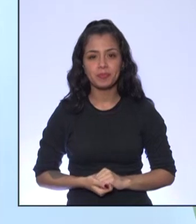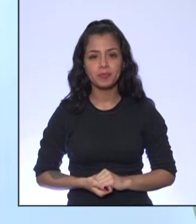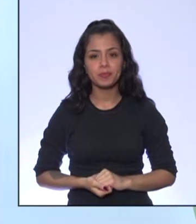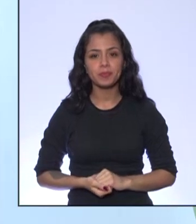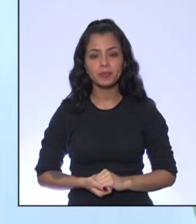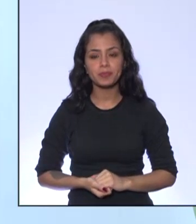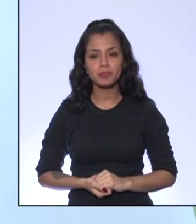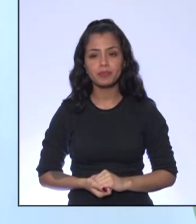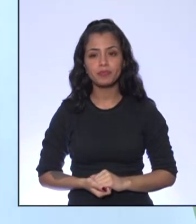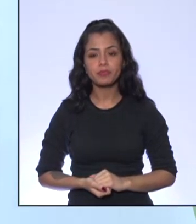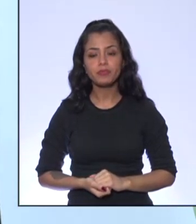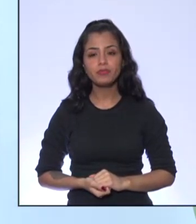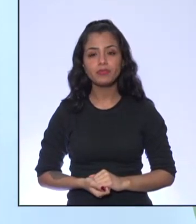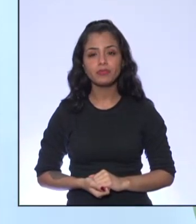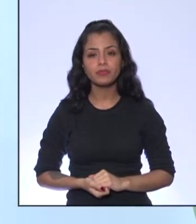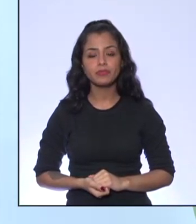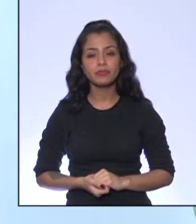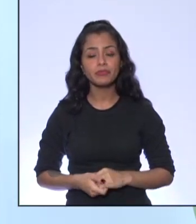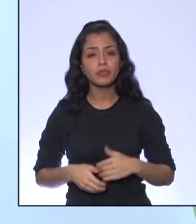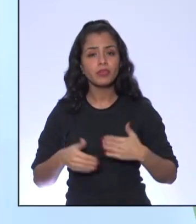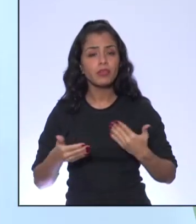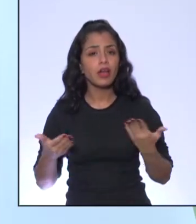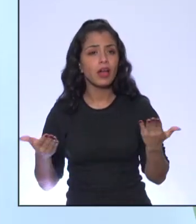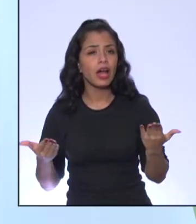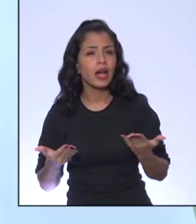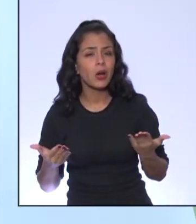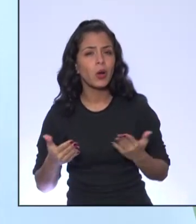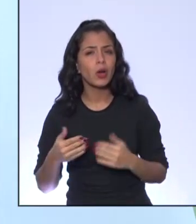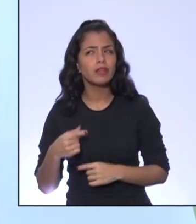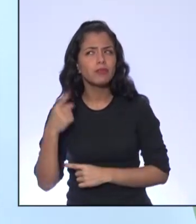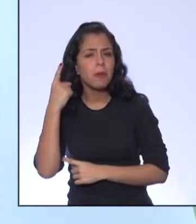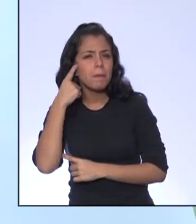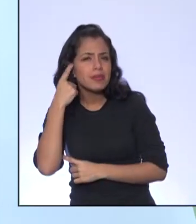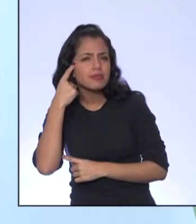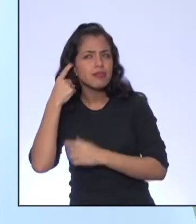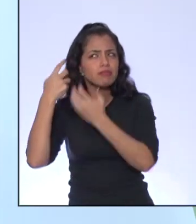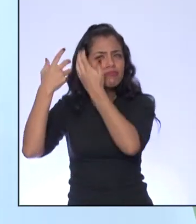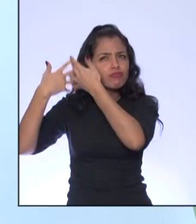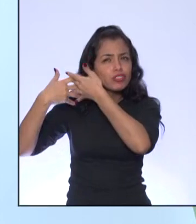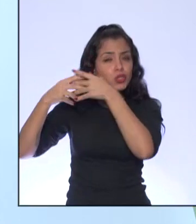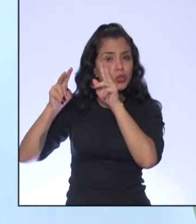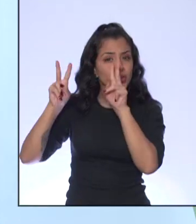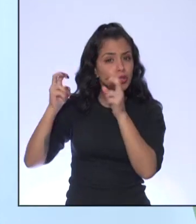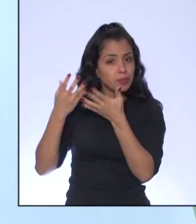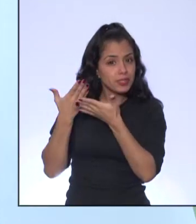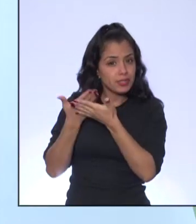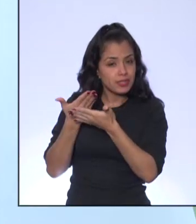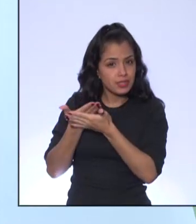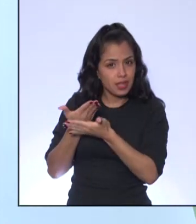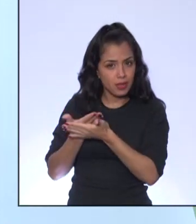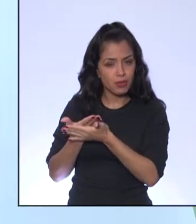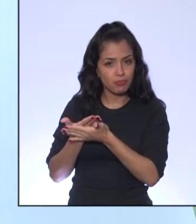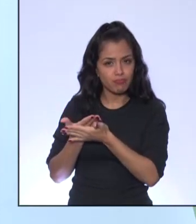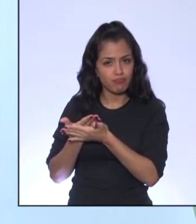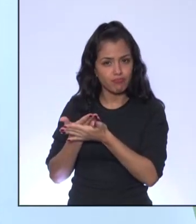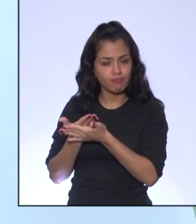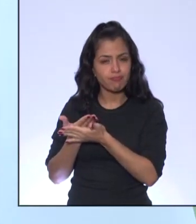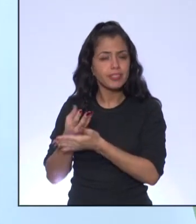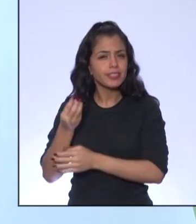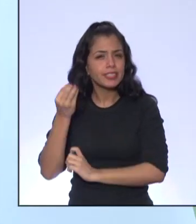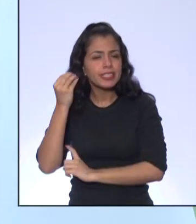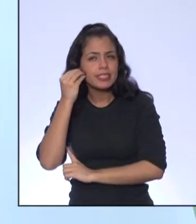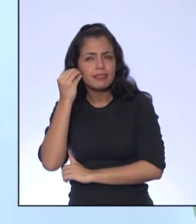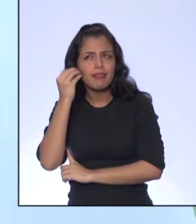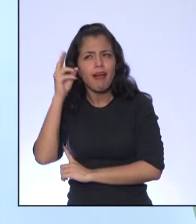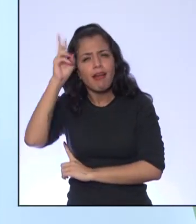E agora, vamos pensar um pouquinho no tema da nossa aula e resgatando aquilo que